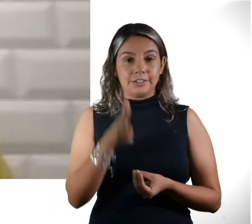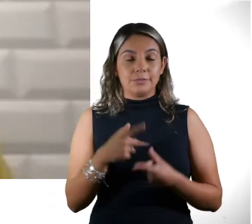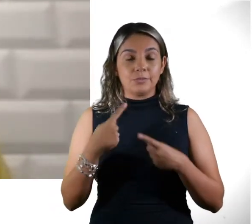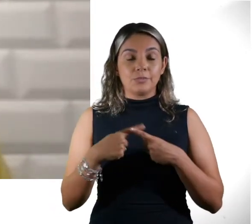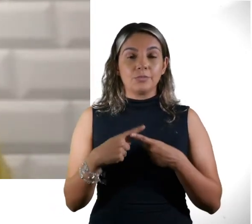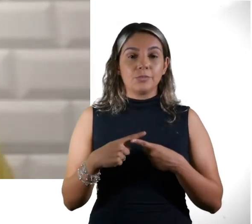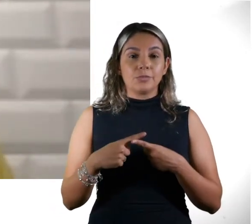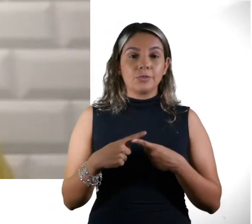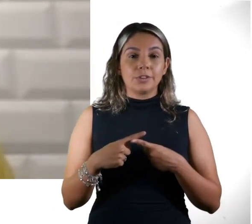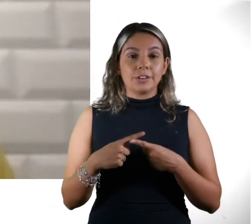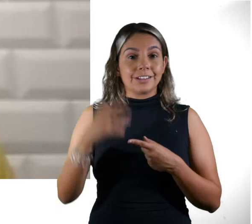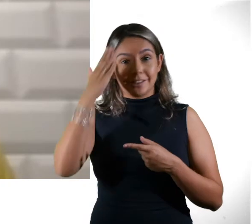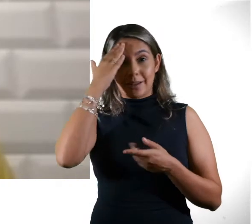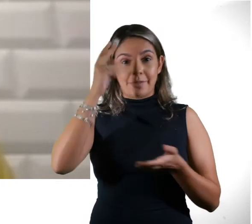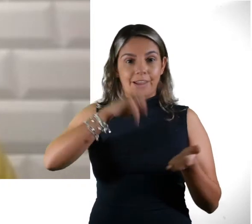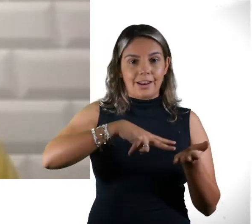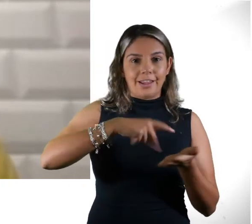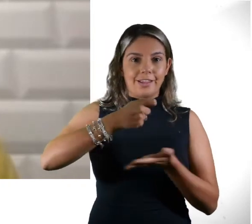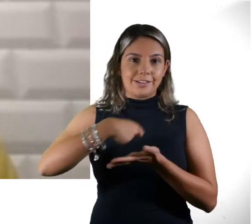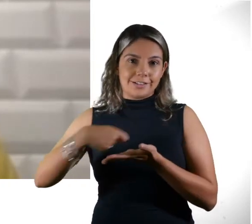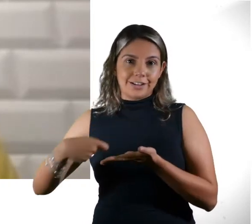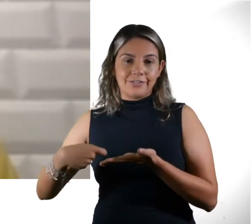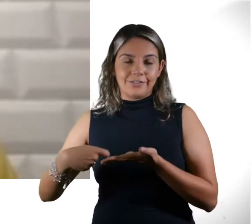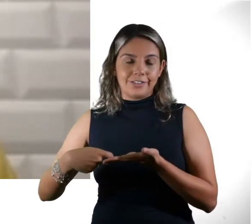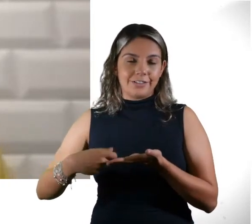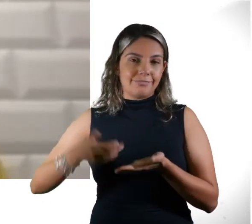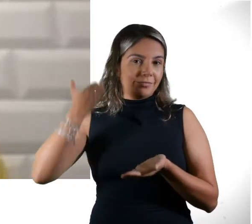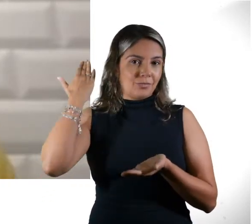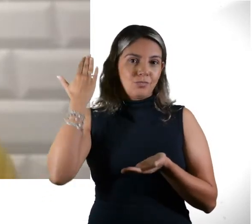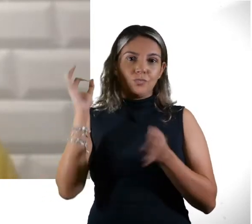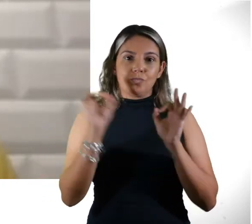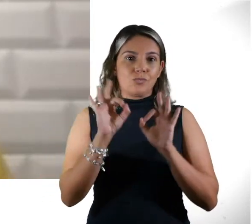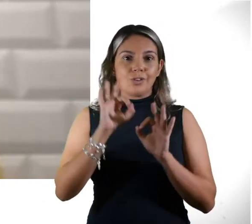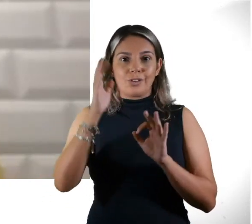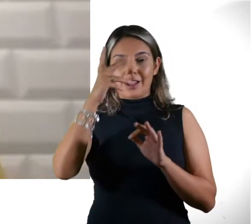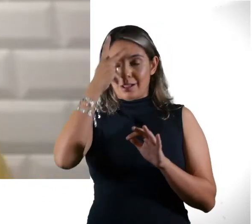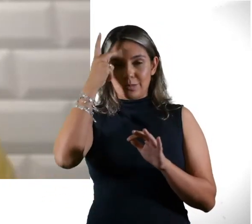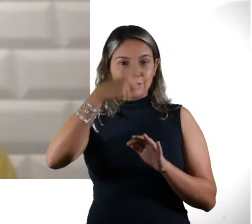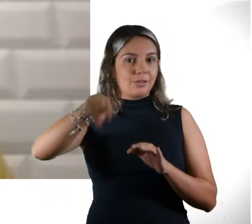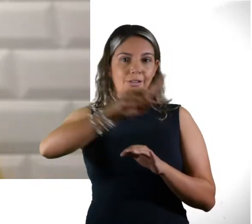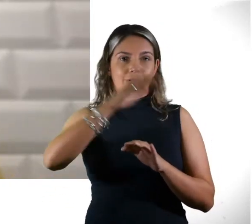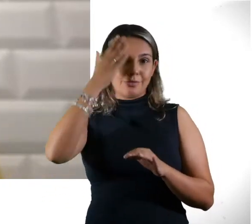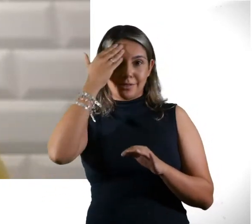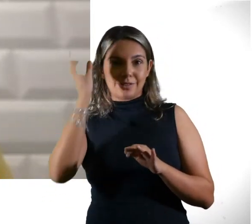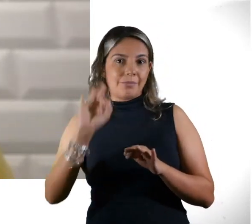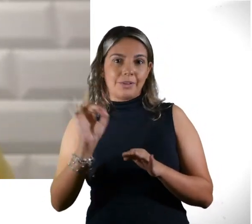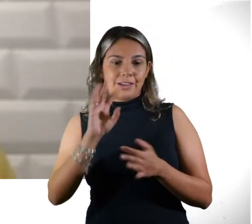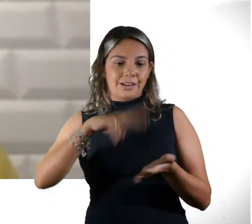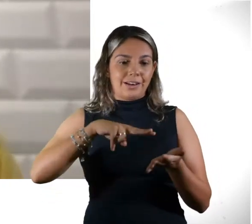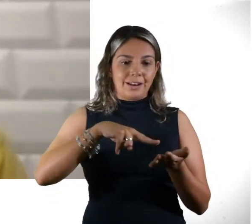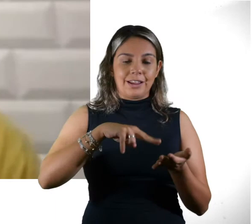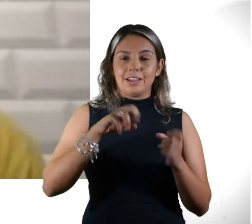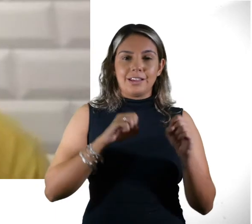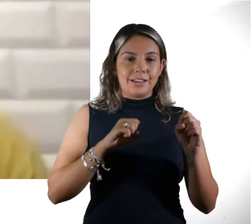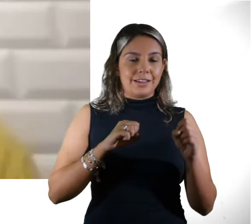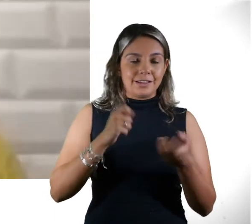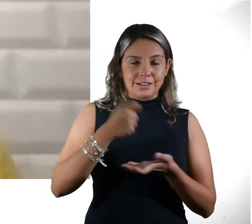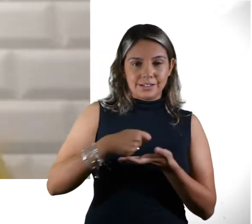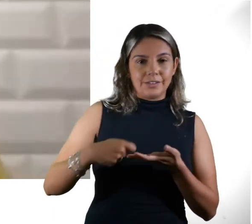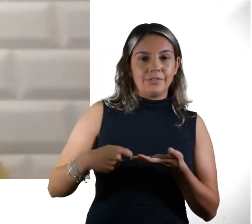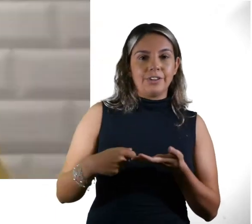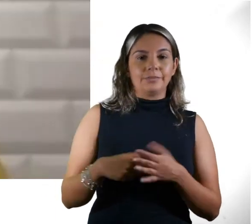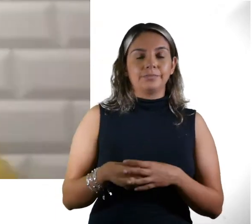padres, porque era quem sabia ler e escrever. Na época não havia, a maior parte das pessoas, quase ninguém sabia ler e